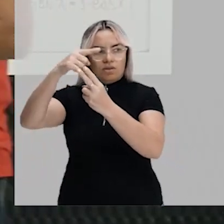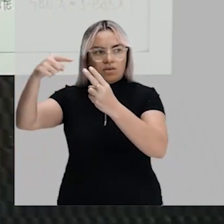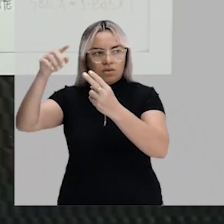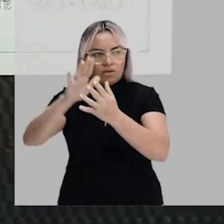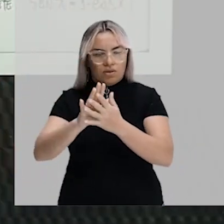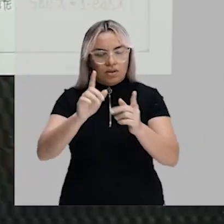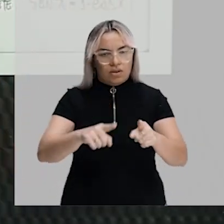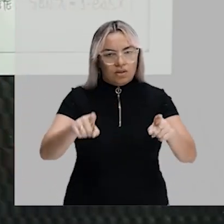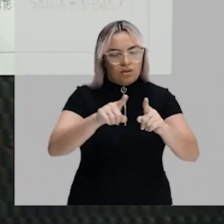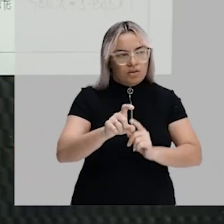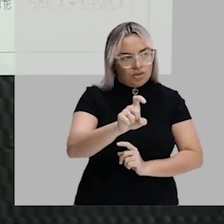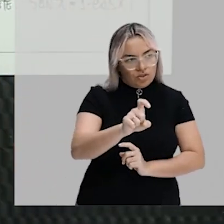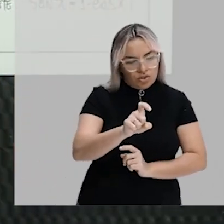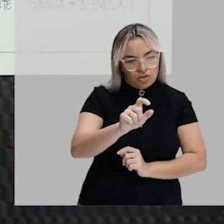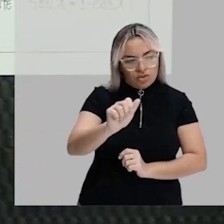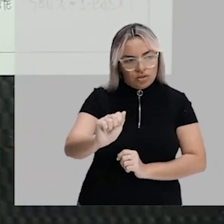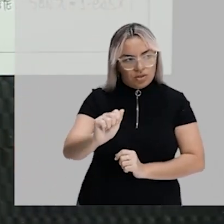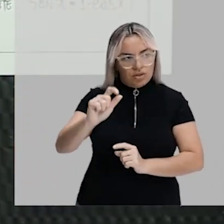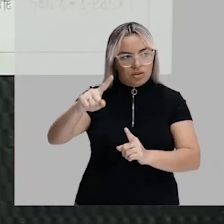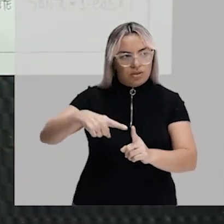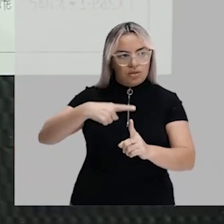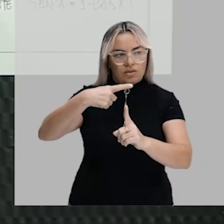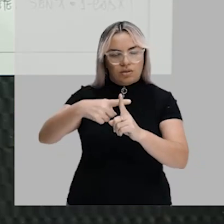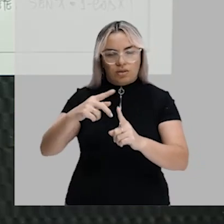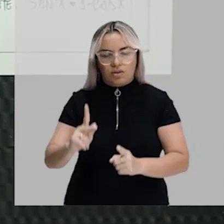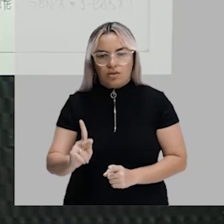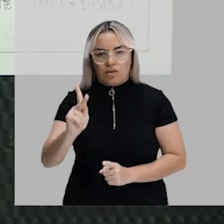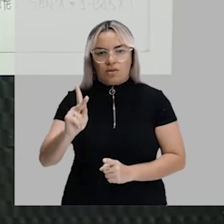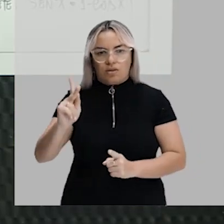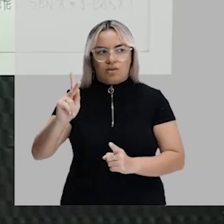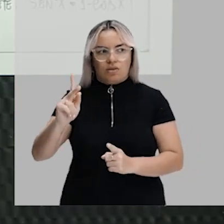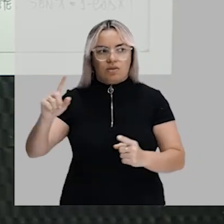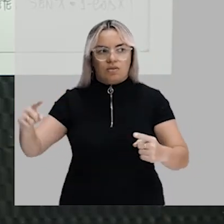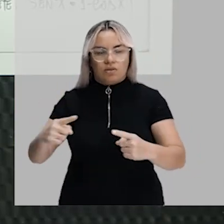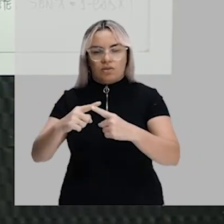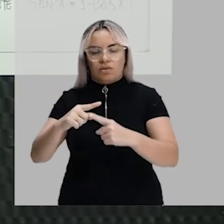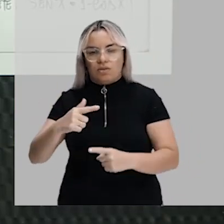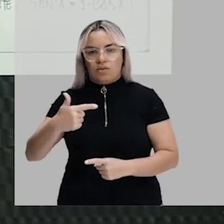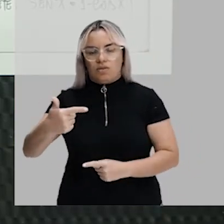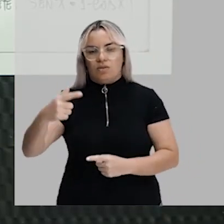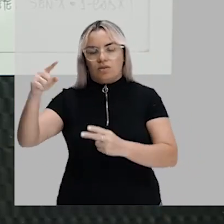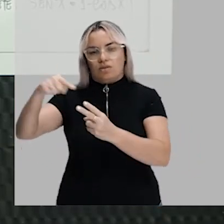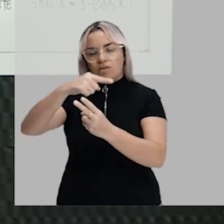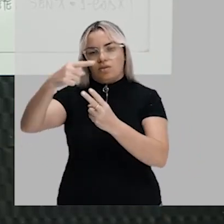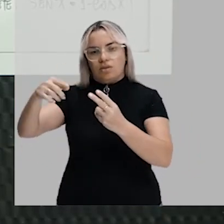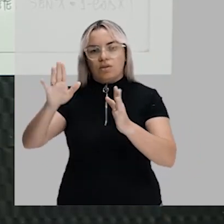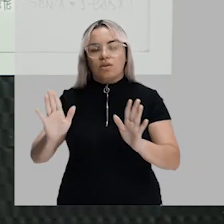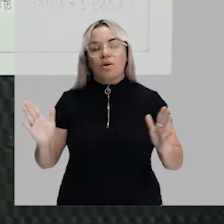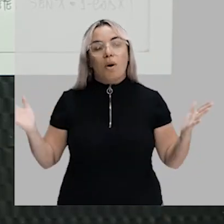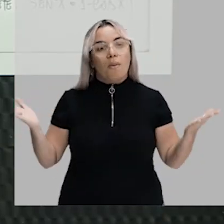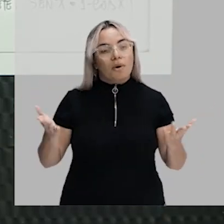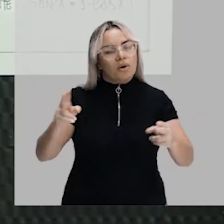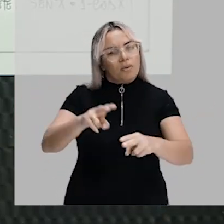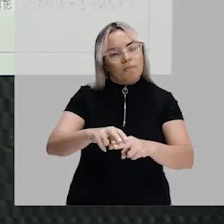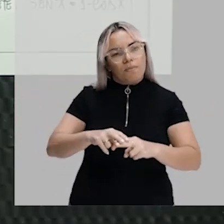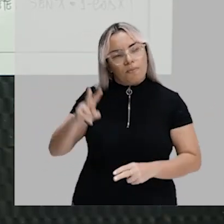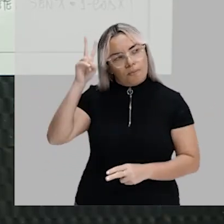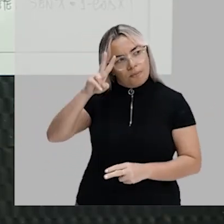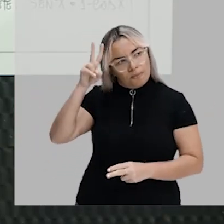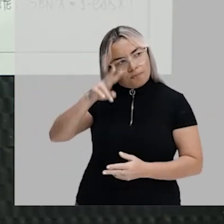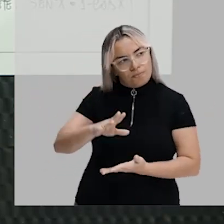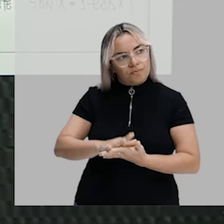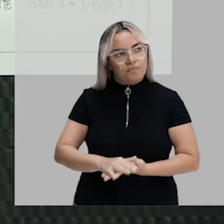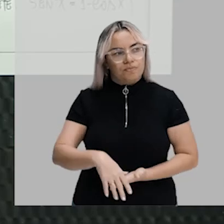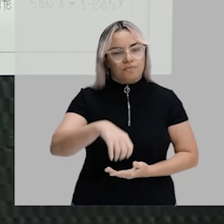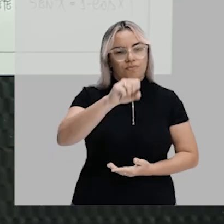cosseno Lembrando que seno galera é eixo Y né Tá então Quais são os arcos que vão ter mesmo vão